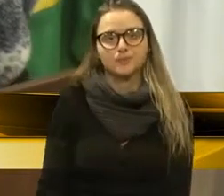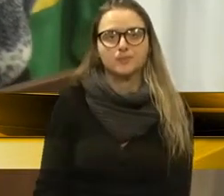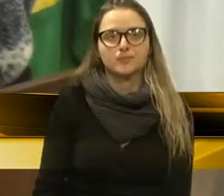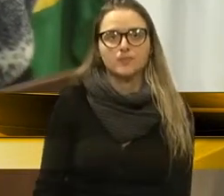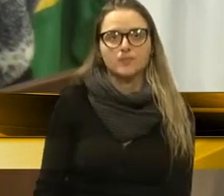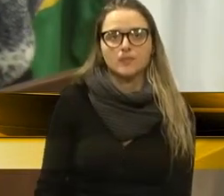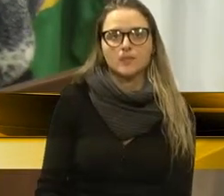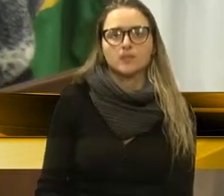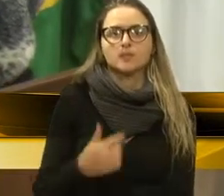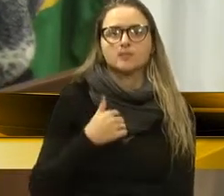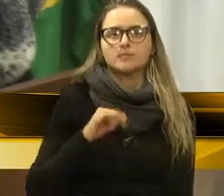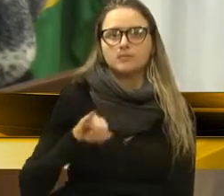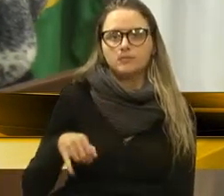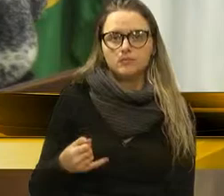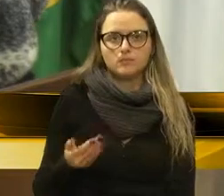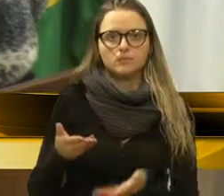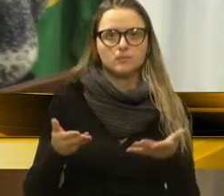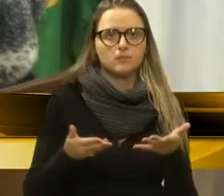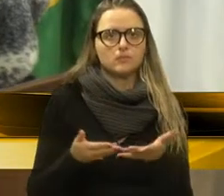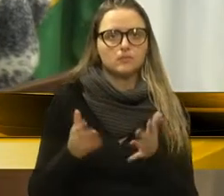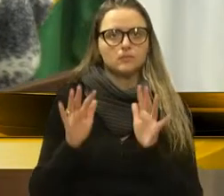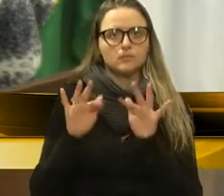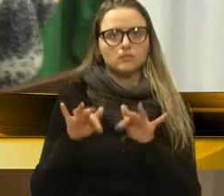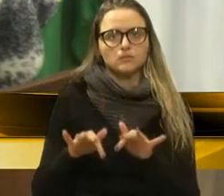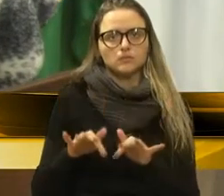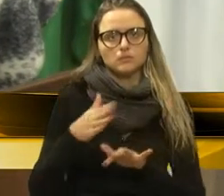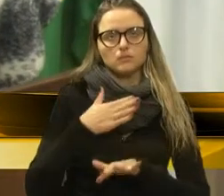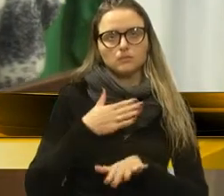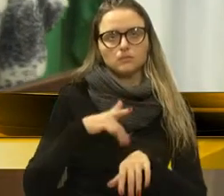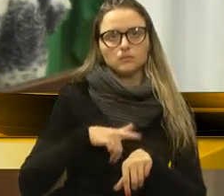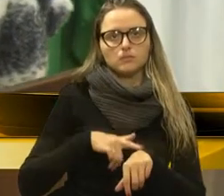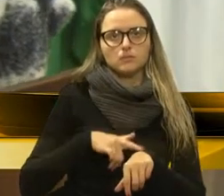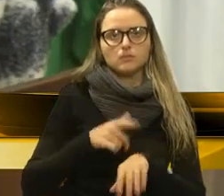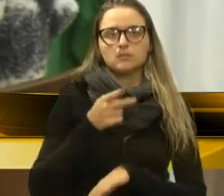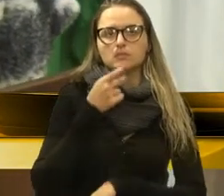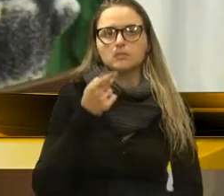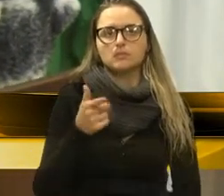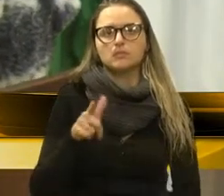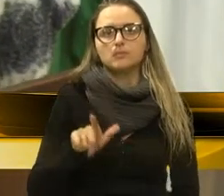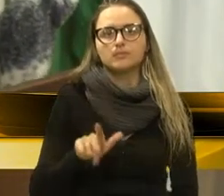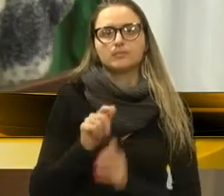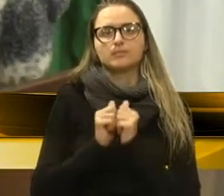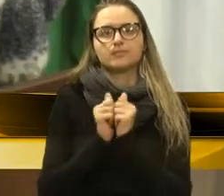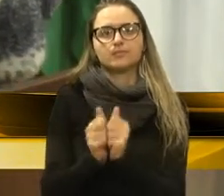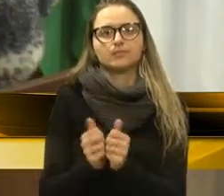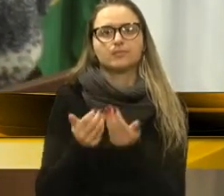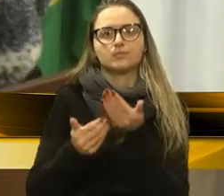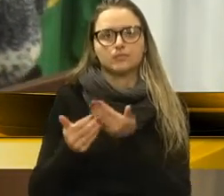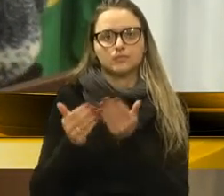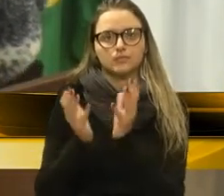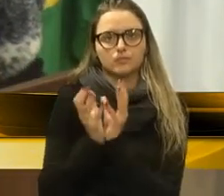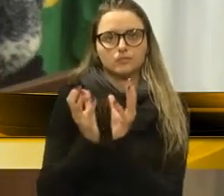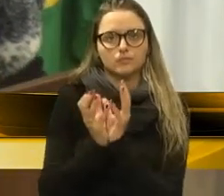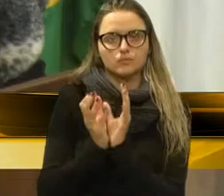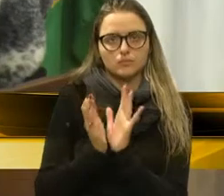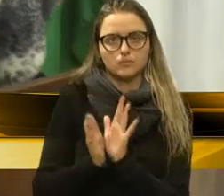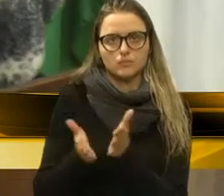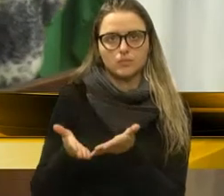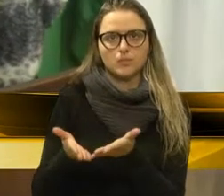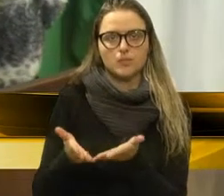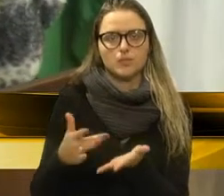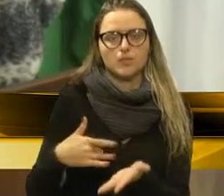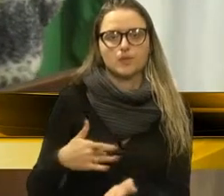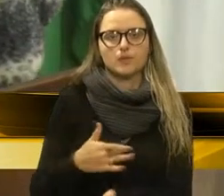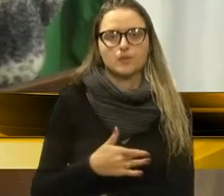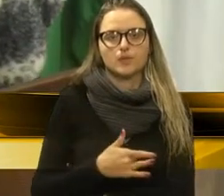Eu aproveito, então, só esse final de espaço aqui para reforçar, então, junto aos colegas da Comissão de Segurança Pública